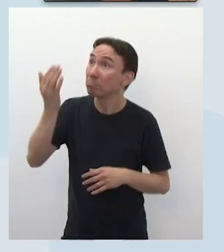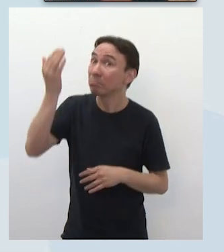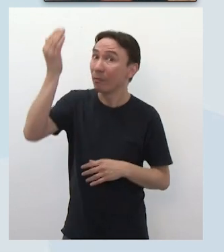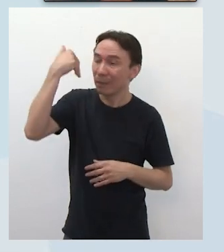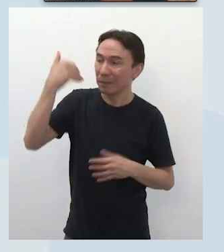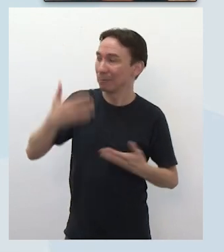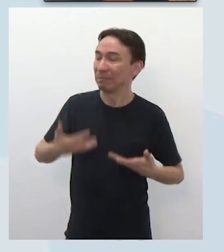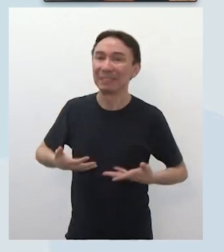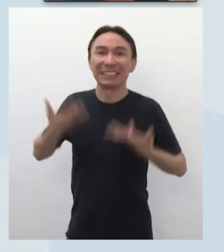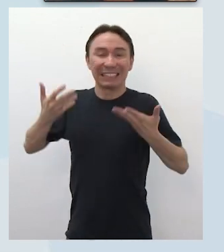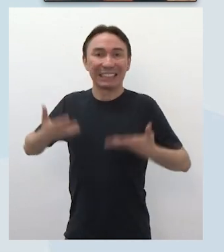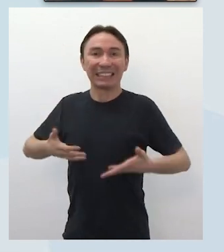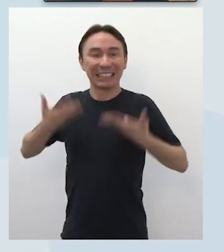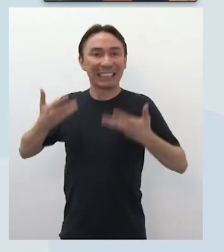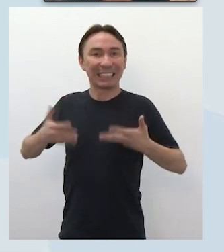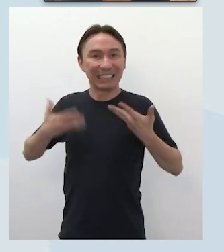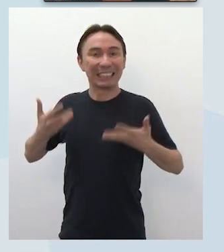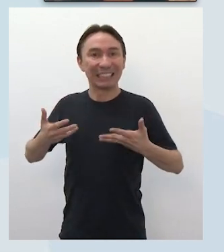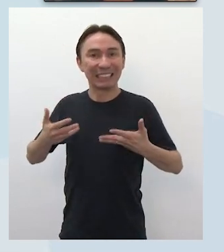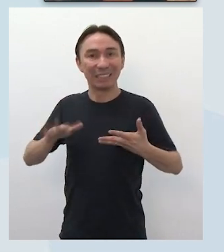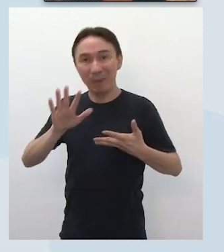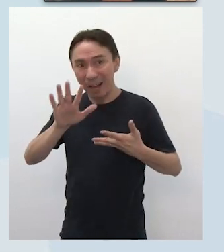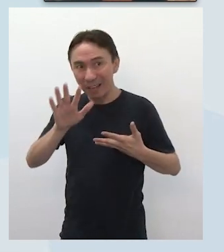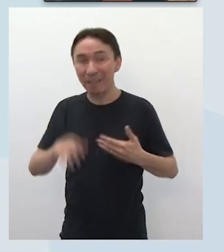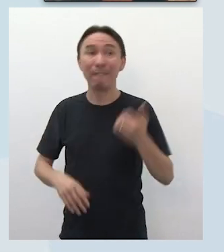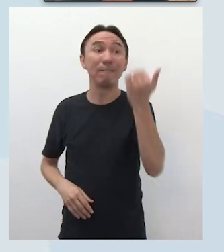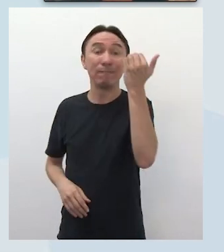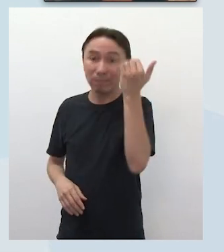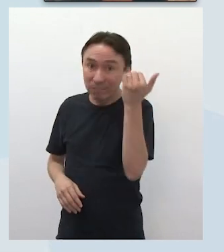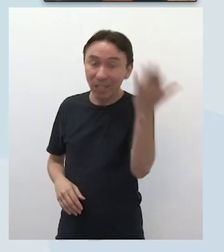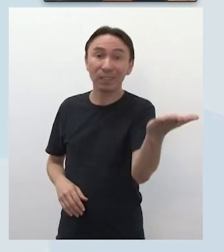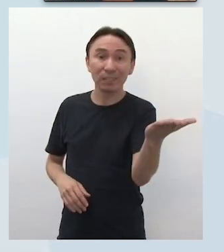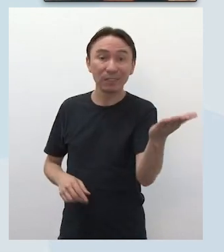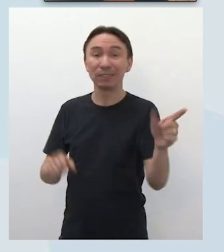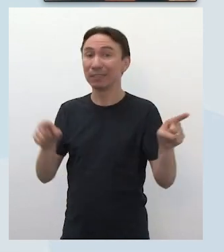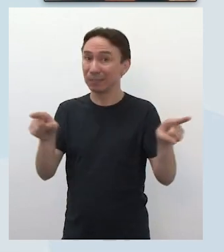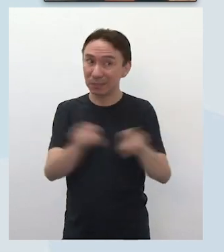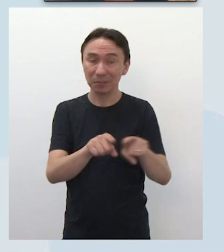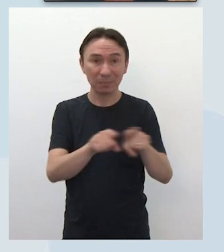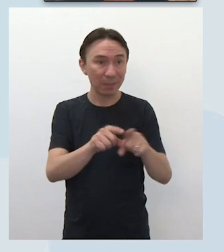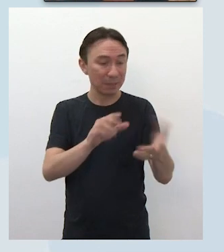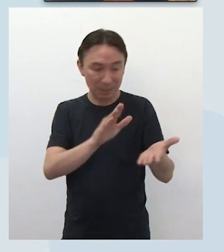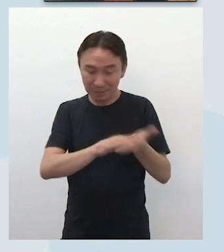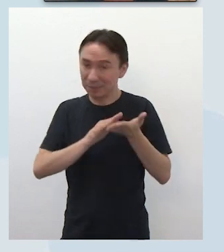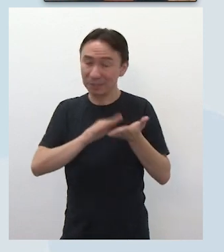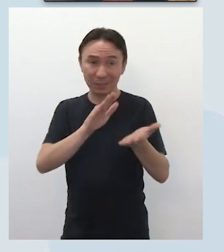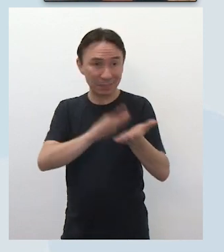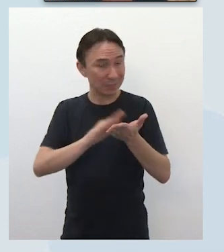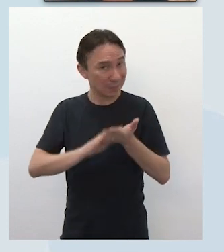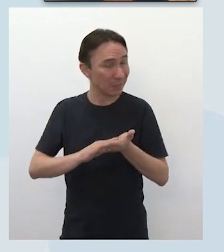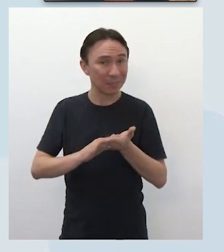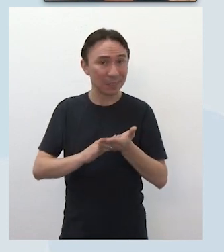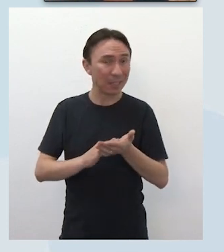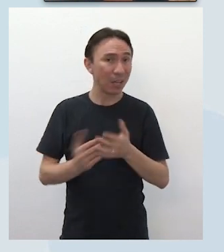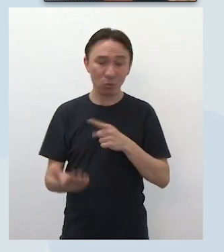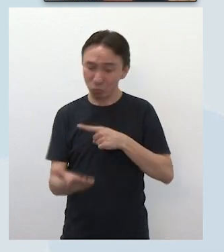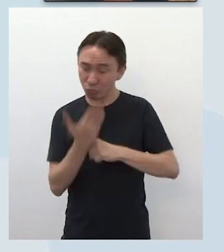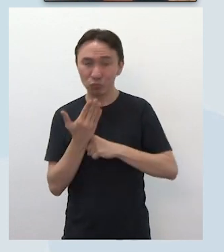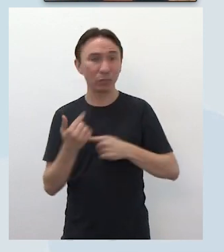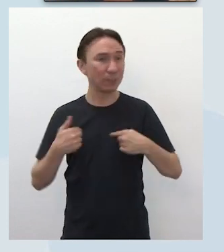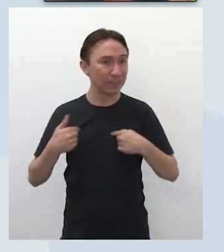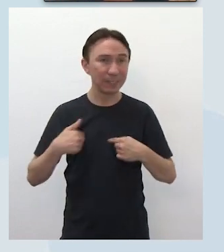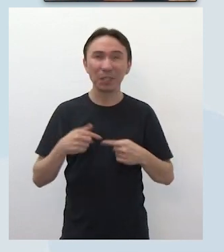nosso centro de recompensa, que todos nós temos, né? Se nós pensarmos assim nas funções cerebrais, nós